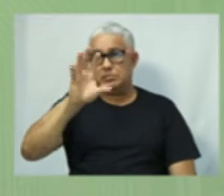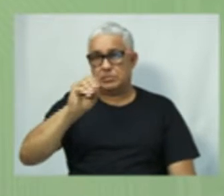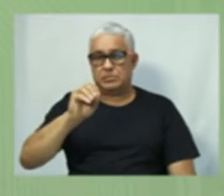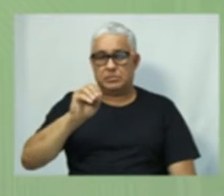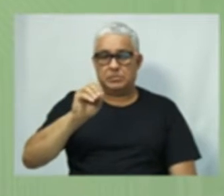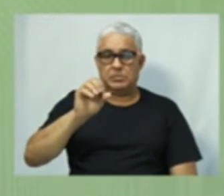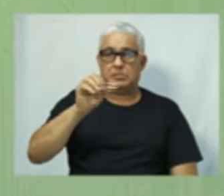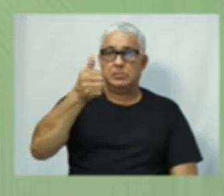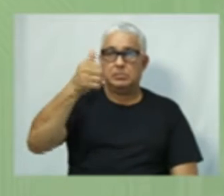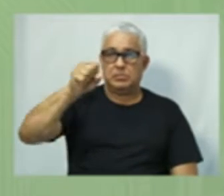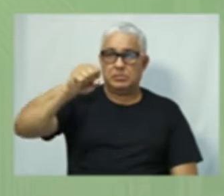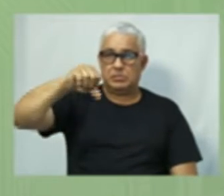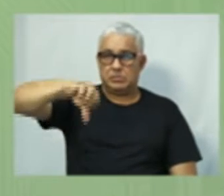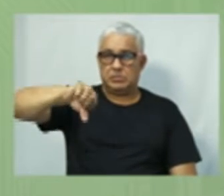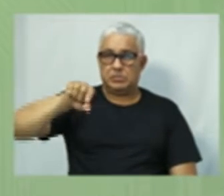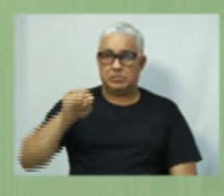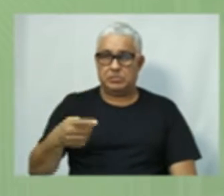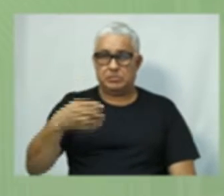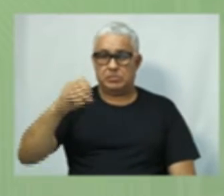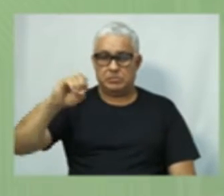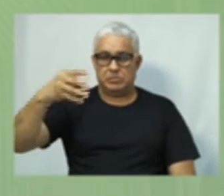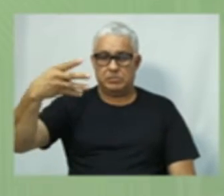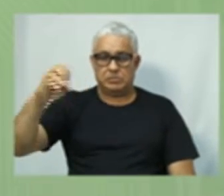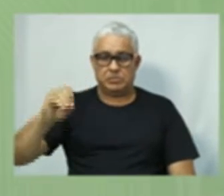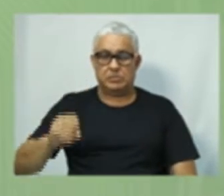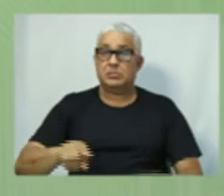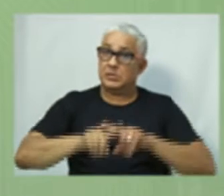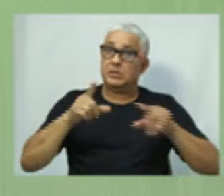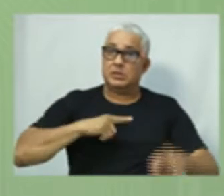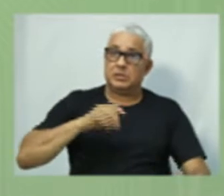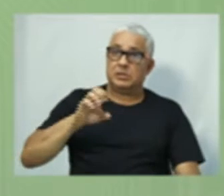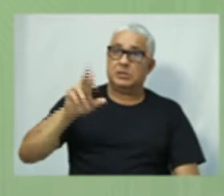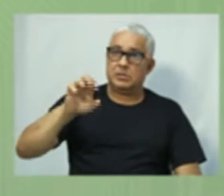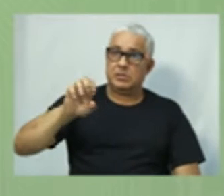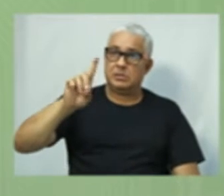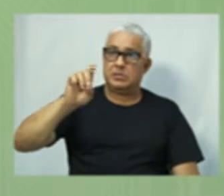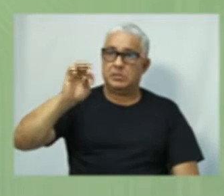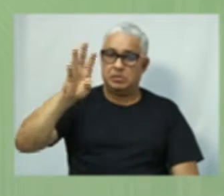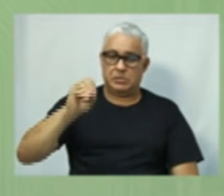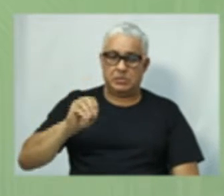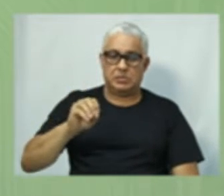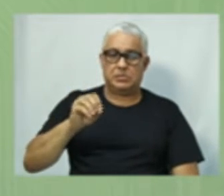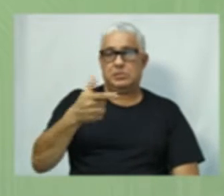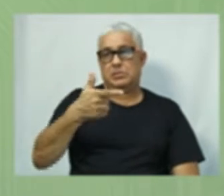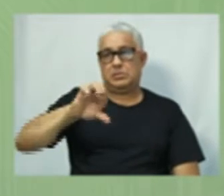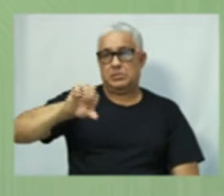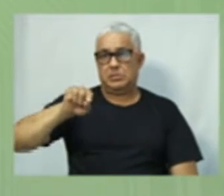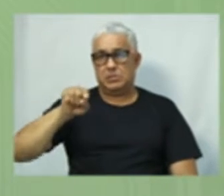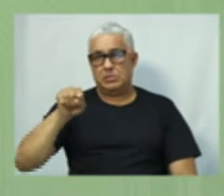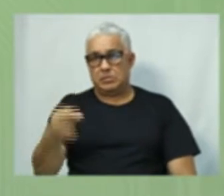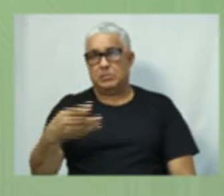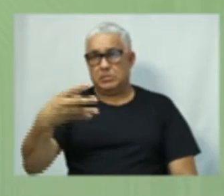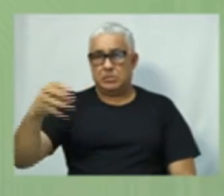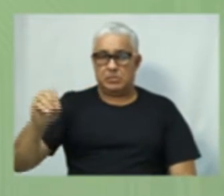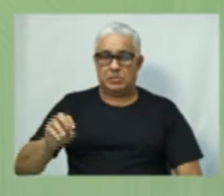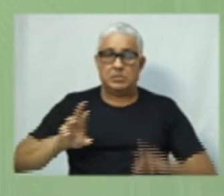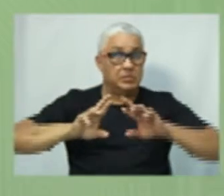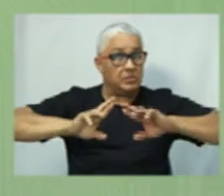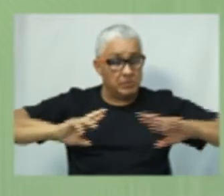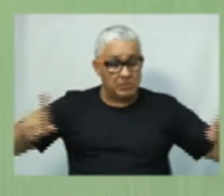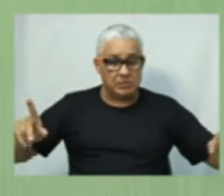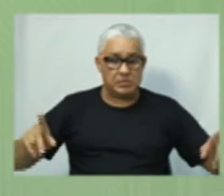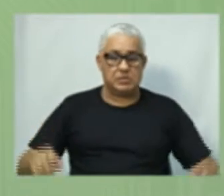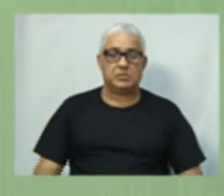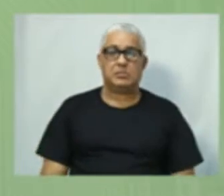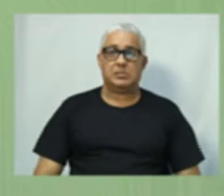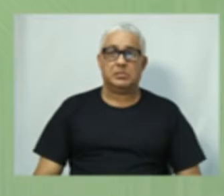29.400. Qual vai ser o valor a ser pago? O valor a ser pago é a diferença do que ele teria que pagar